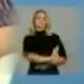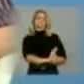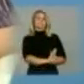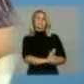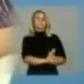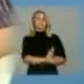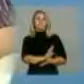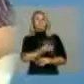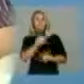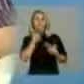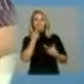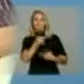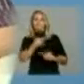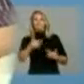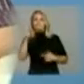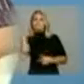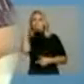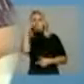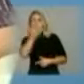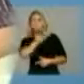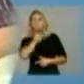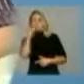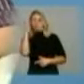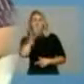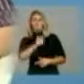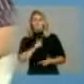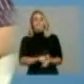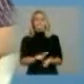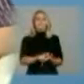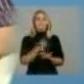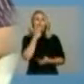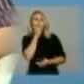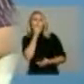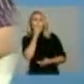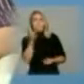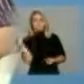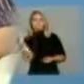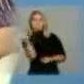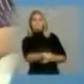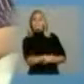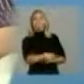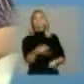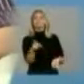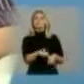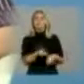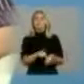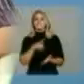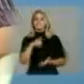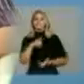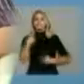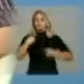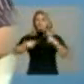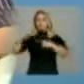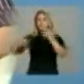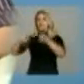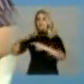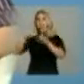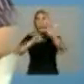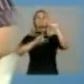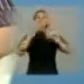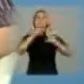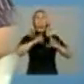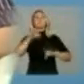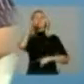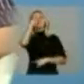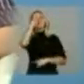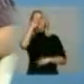muito bonitas, e ela chegou a bater. Uma vez ela chegou a bater em um deputado. Ela tinha, assim, debates na televisão. Tem até uma